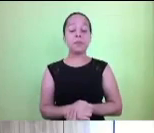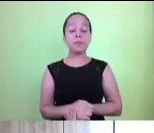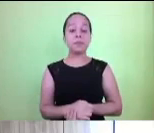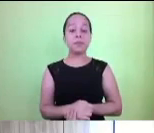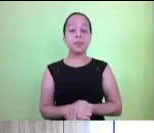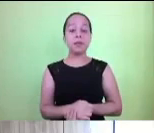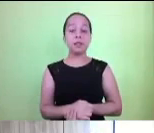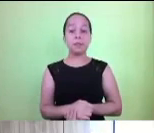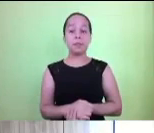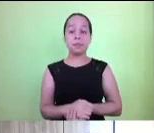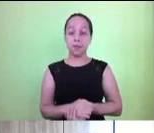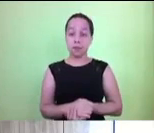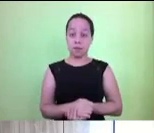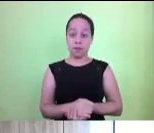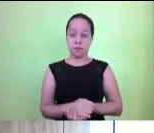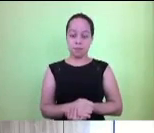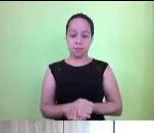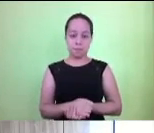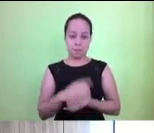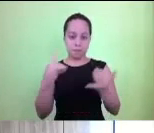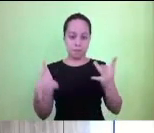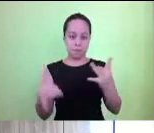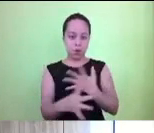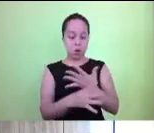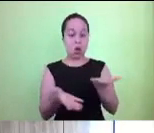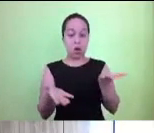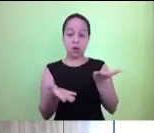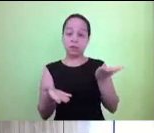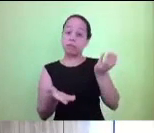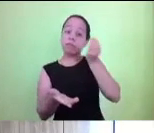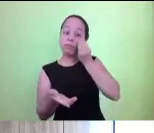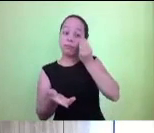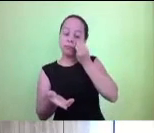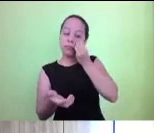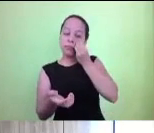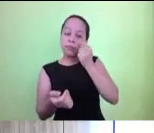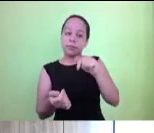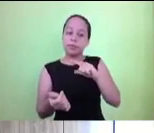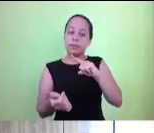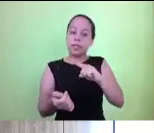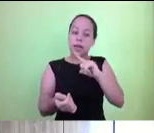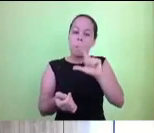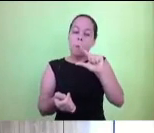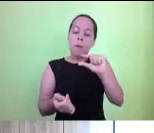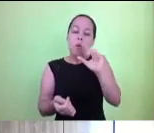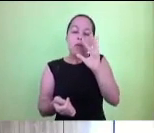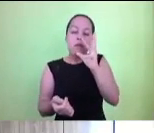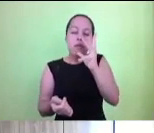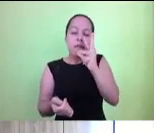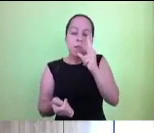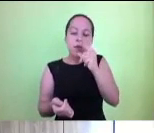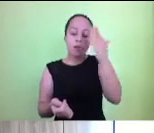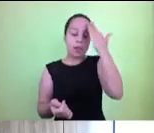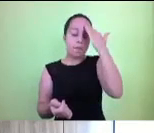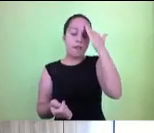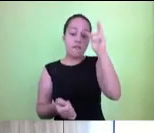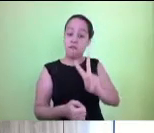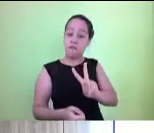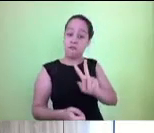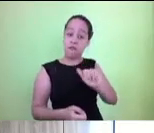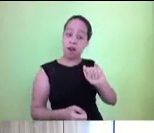O número da semente. Eu vou tentar ficar mais, demorar um pouco mais, Angélica, dentro do número de vagas, tá? Para o